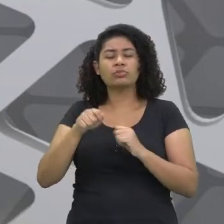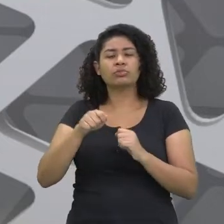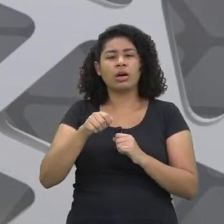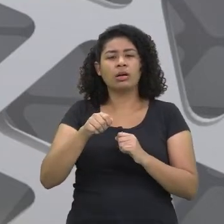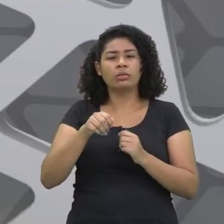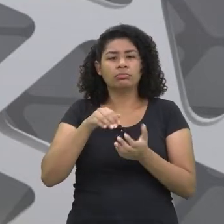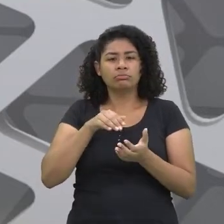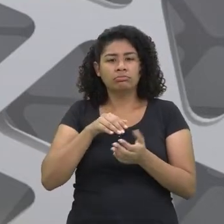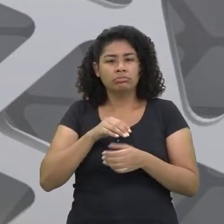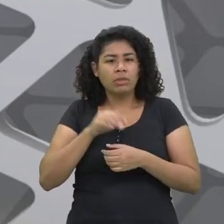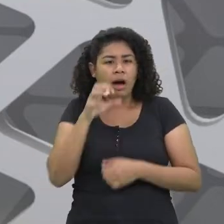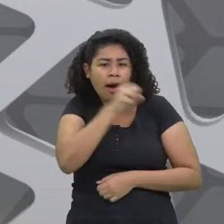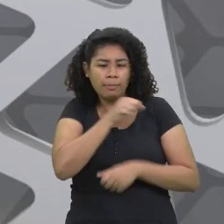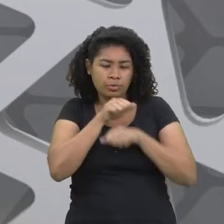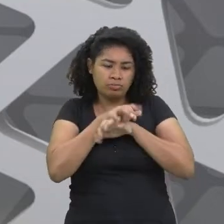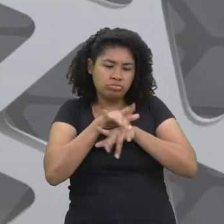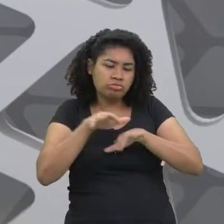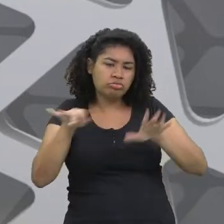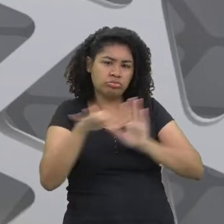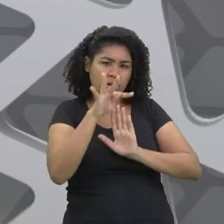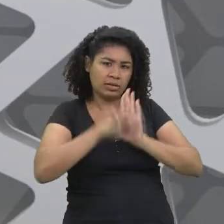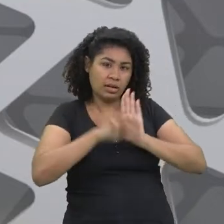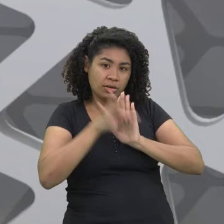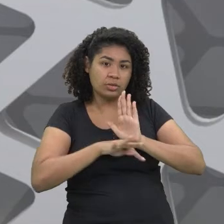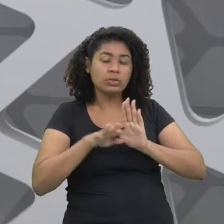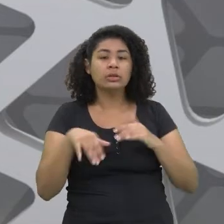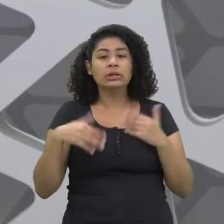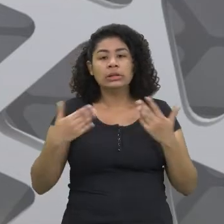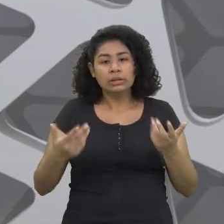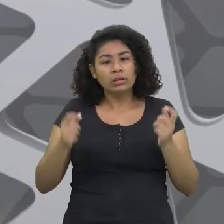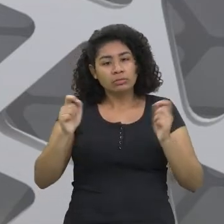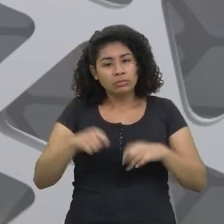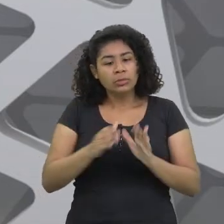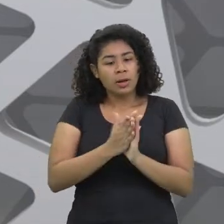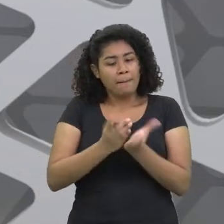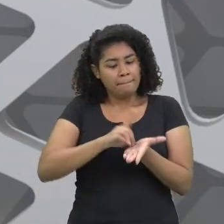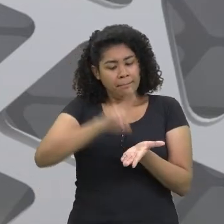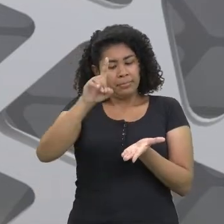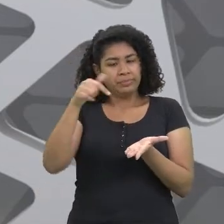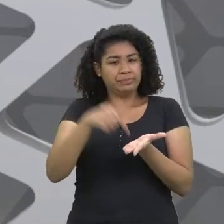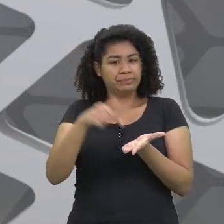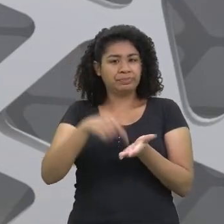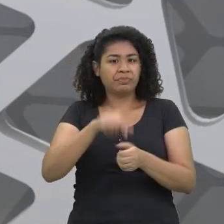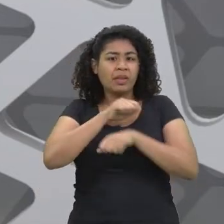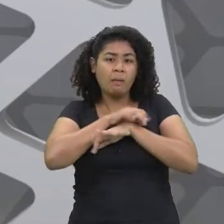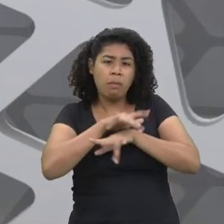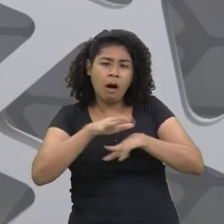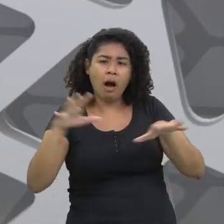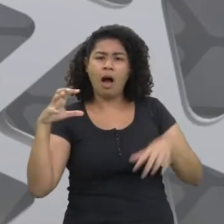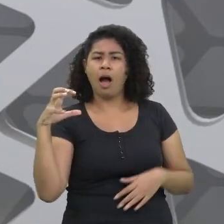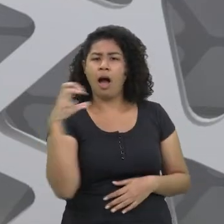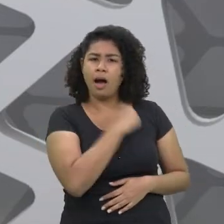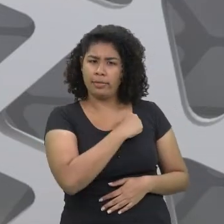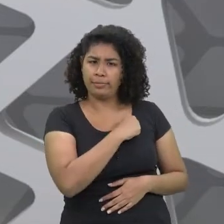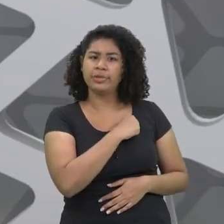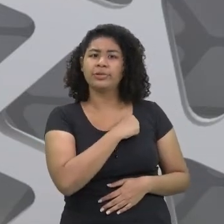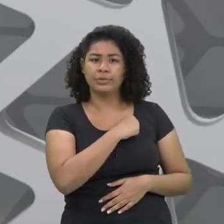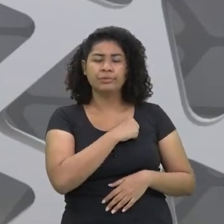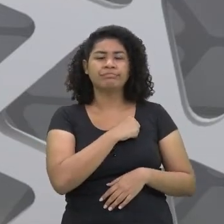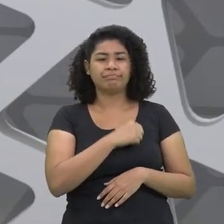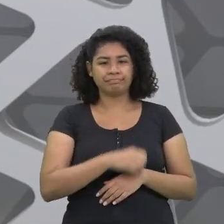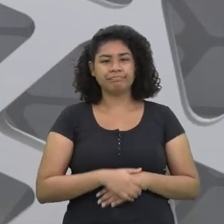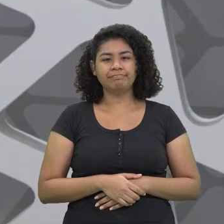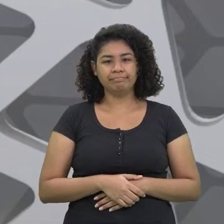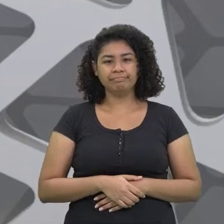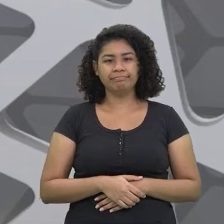quantidade e em menos tempo, vai facilitar com que essas Bíblias traduzidas se propaguem com mais velocidade para mais lugares